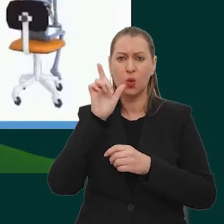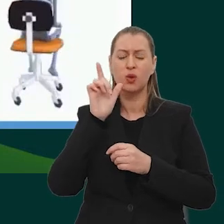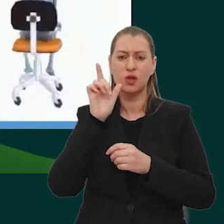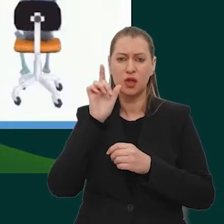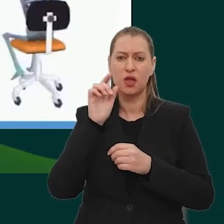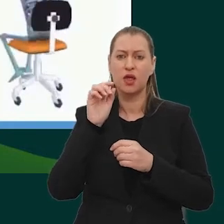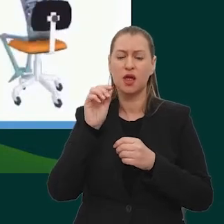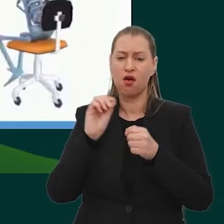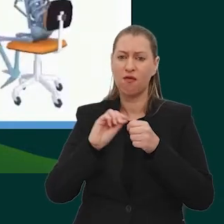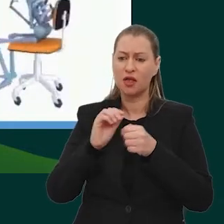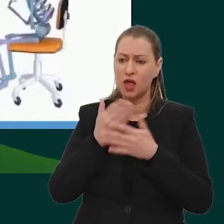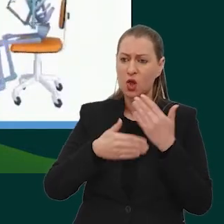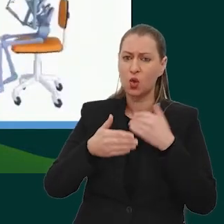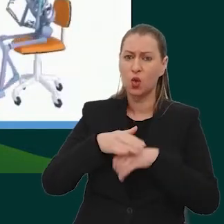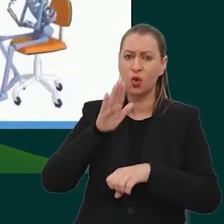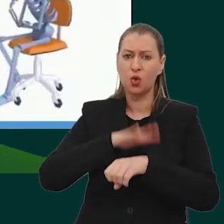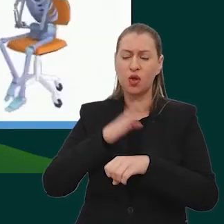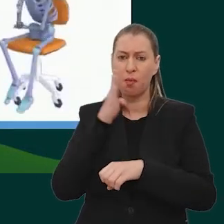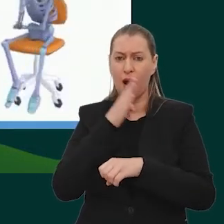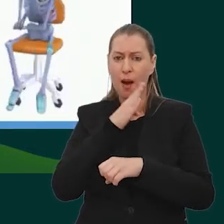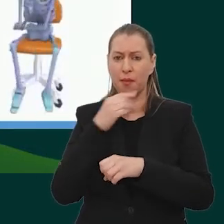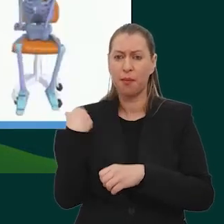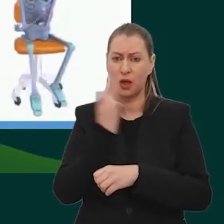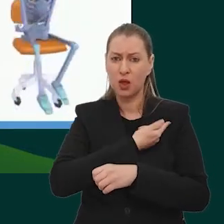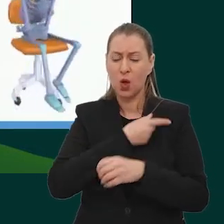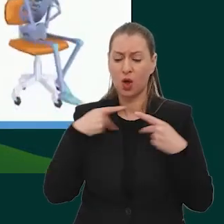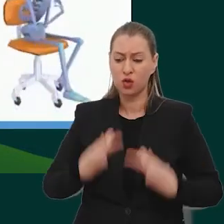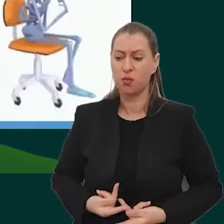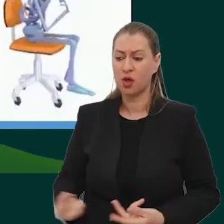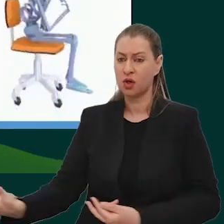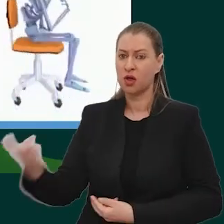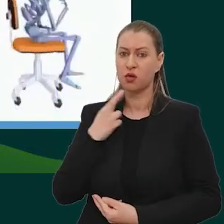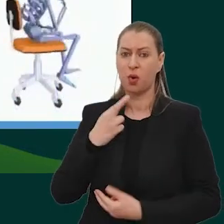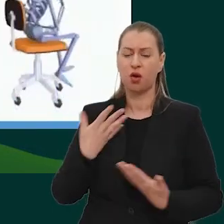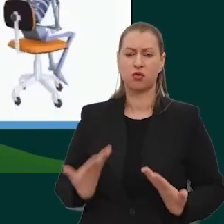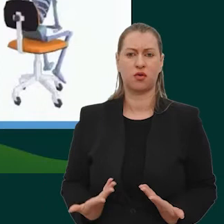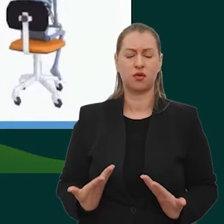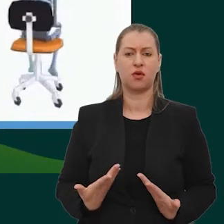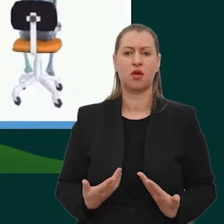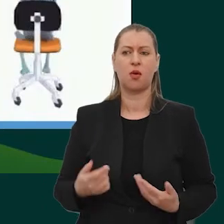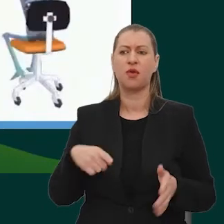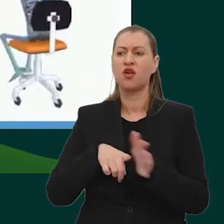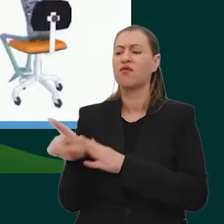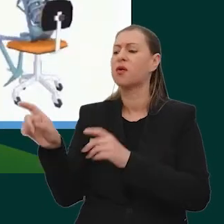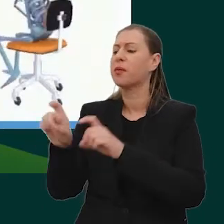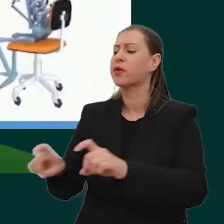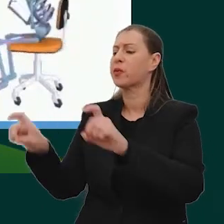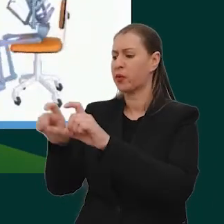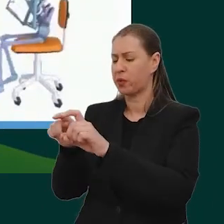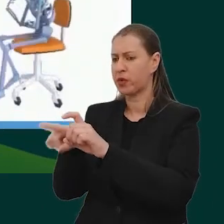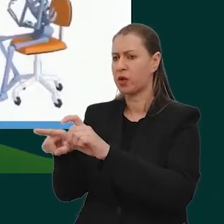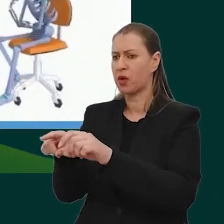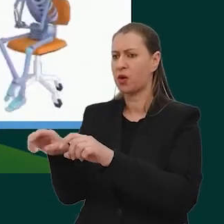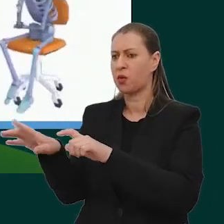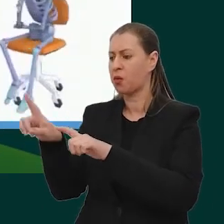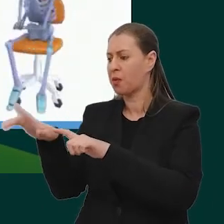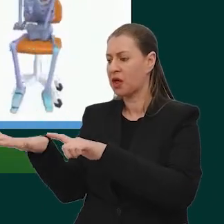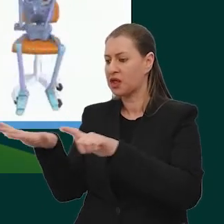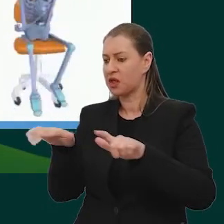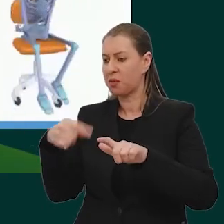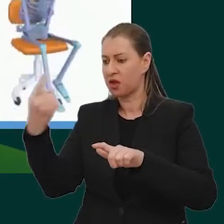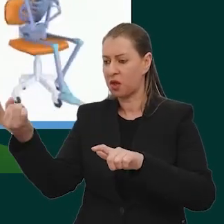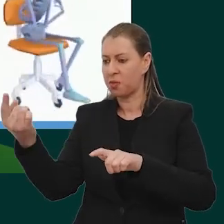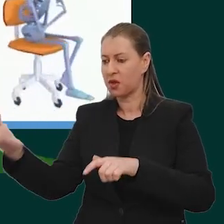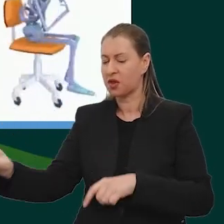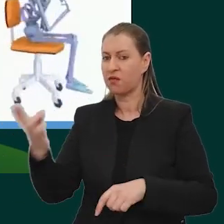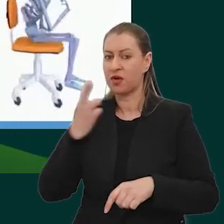hábil para que a gente, o ser humano, receba uma resposta. Senão a gente vai lá, faz uma pergunta para o computador. Uma semana depois ele te responde